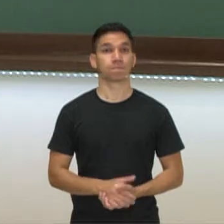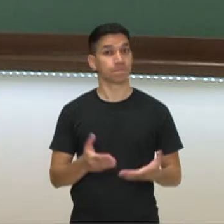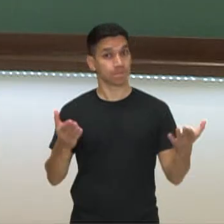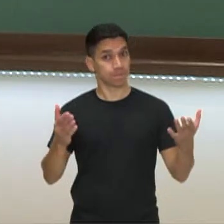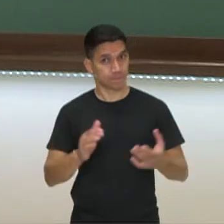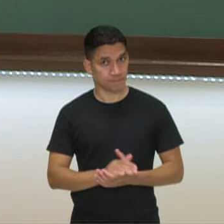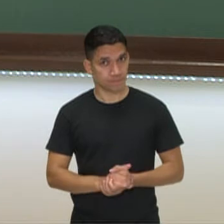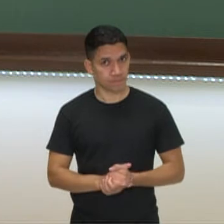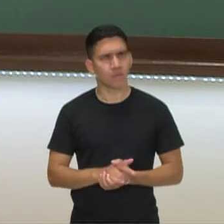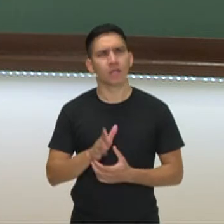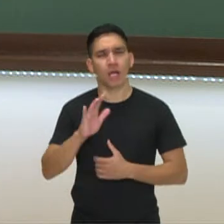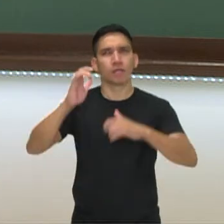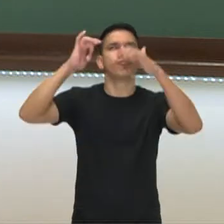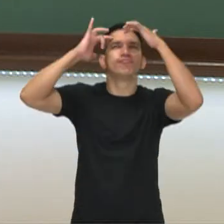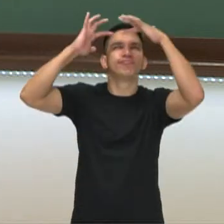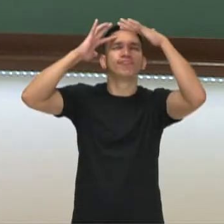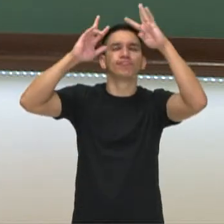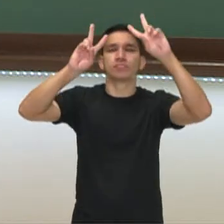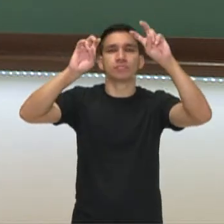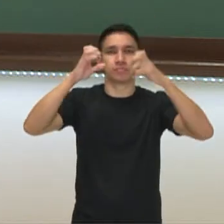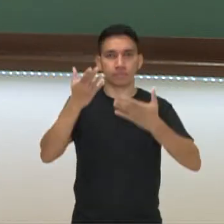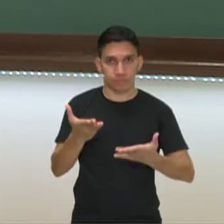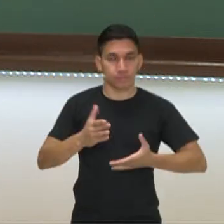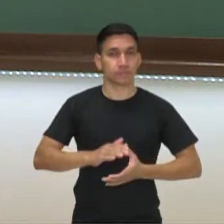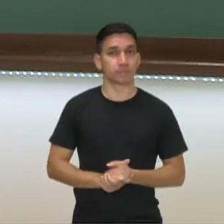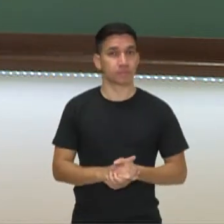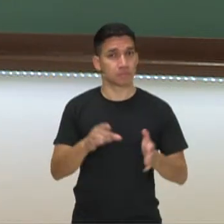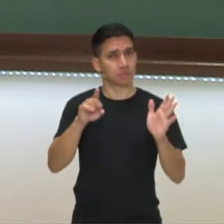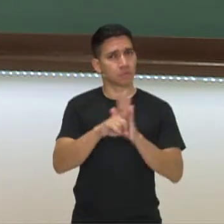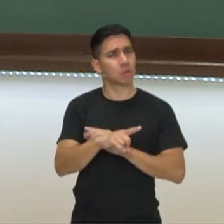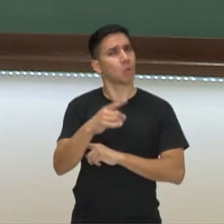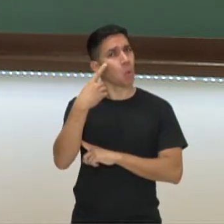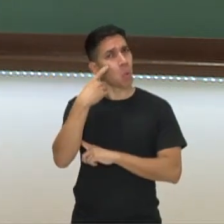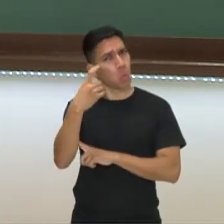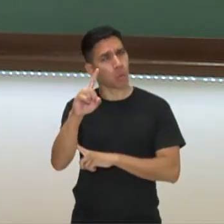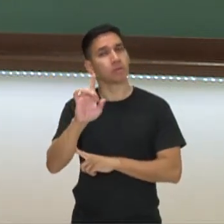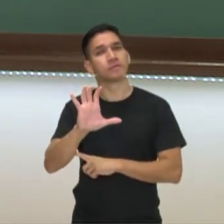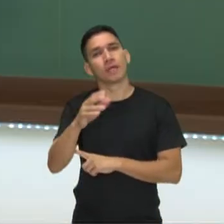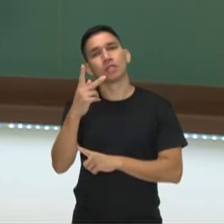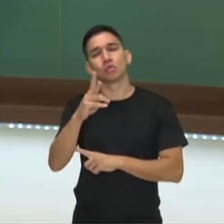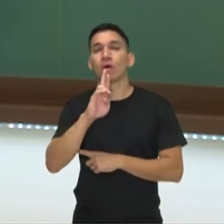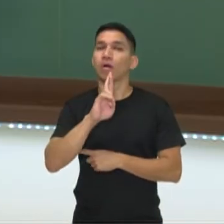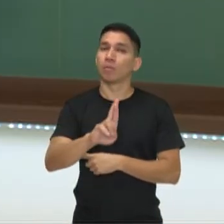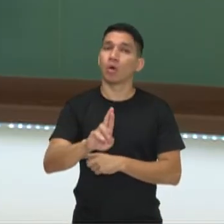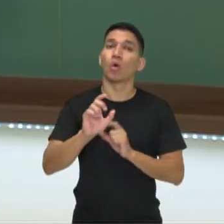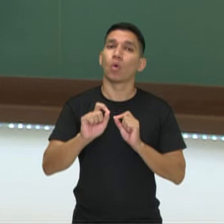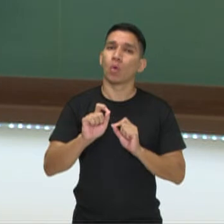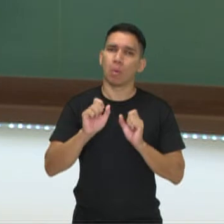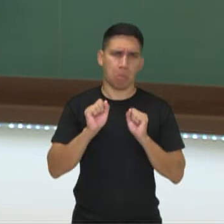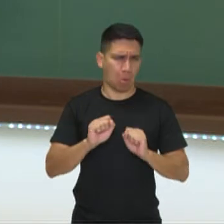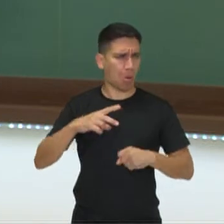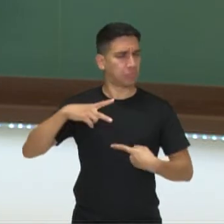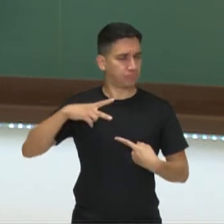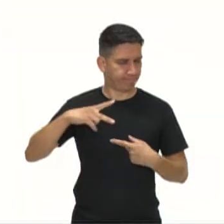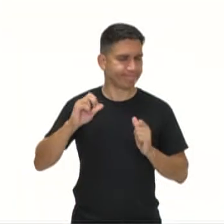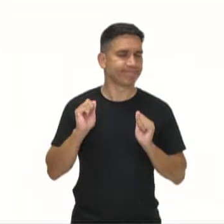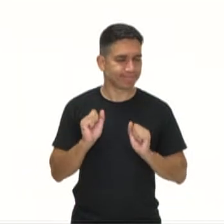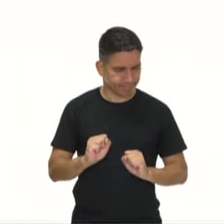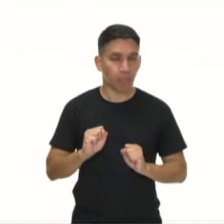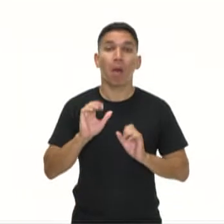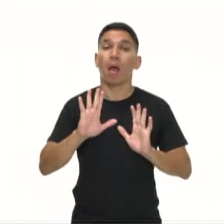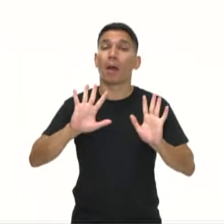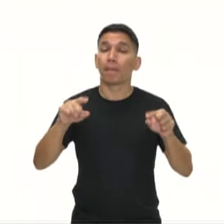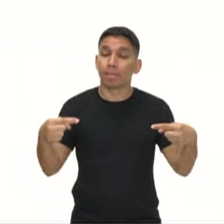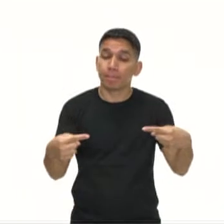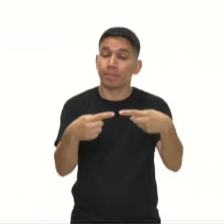E aí, refletiram sobre essa questão interessante, né? A sua resposta, mesmo que pessoal, ela